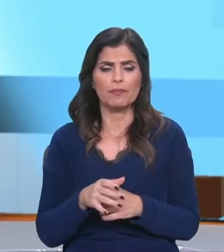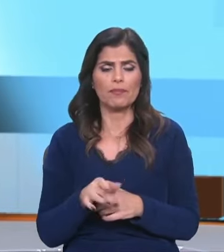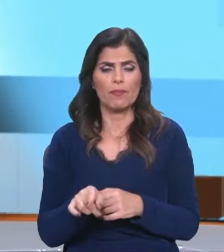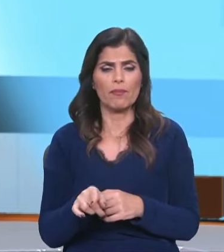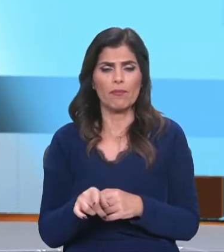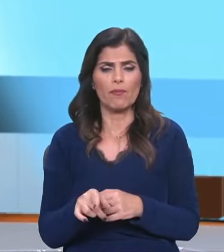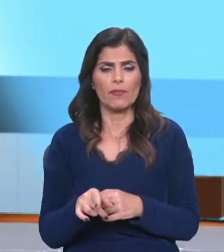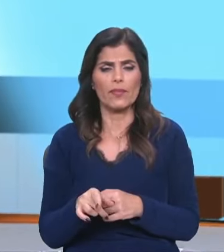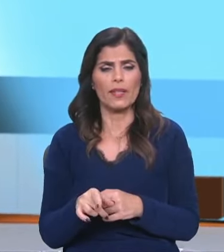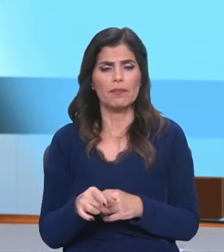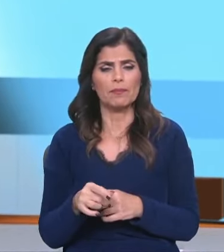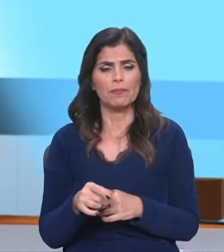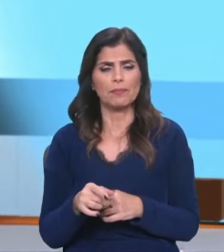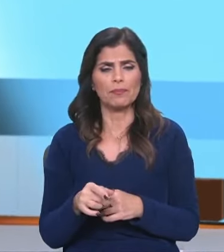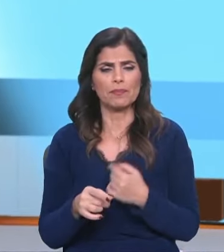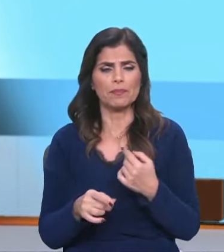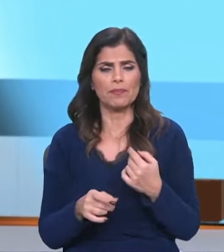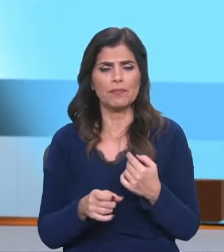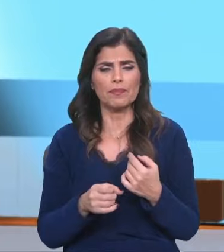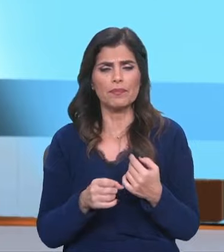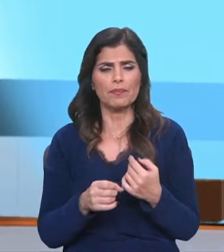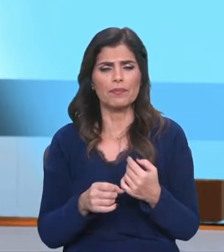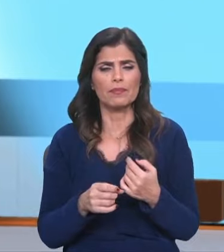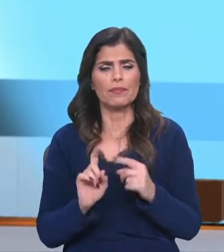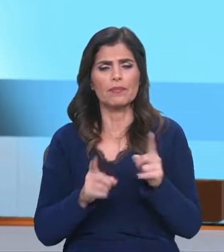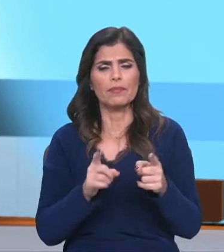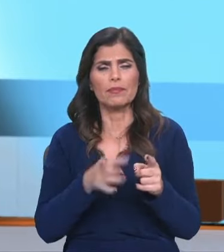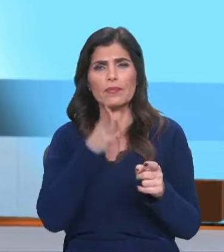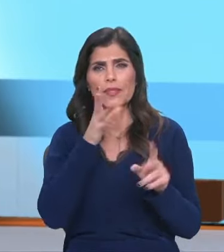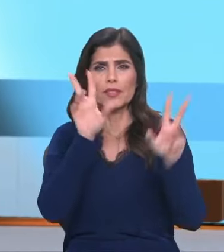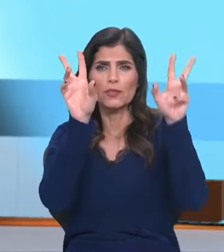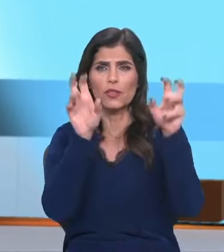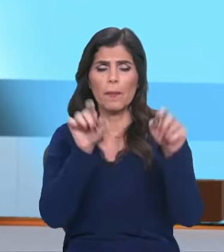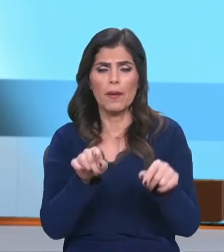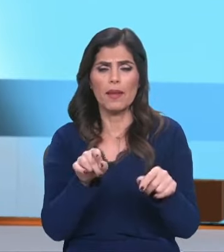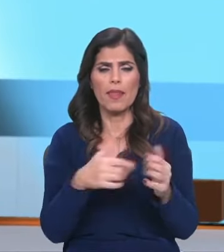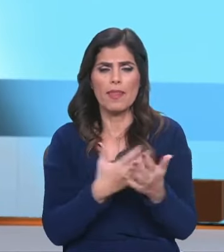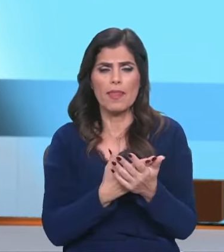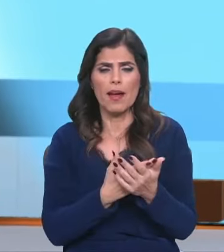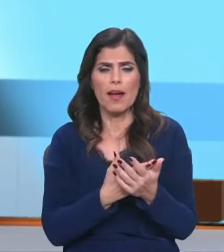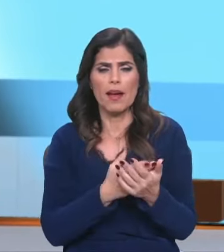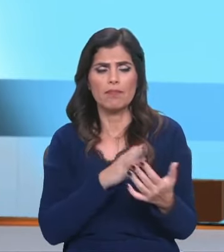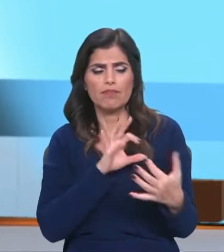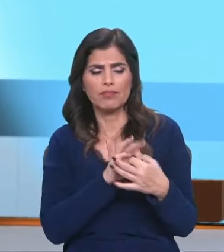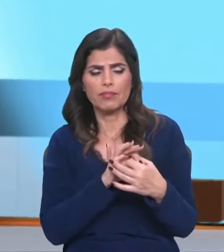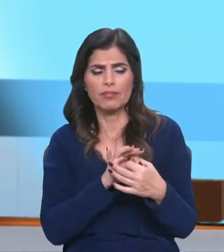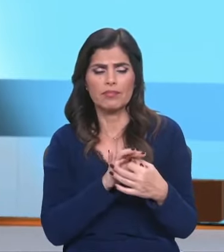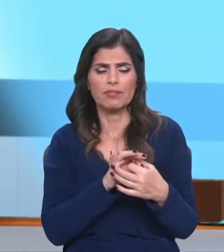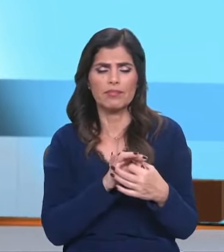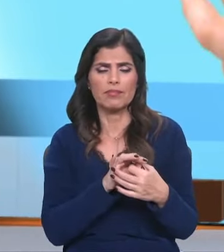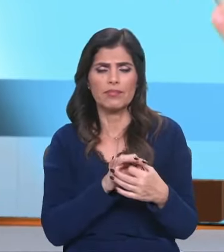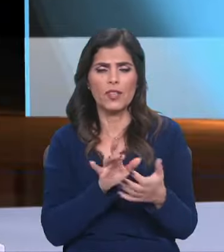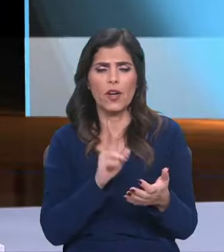Há argumentos que, desde logo, o enunciado do tema permite criar mais empatia com o leitor? A palavra fé não